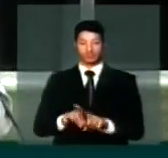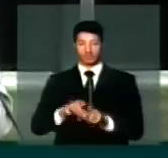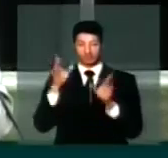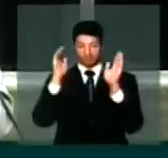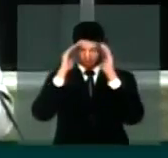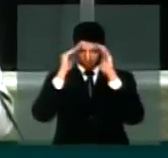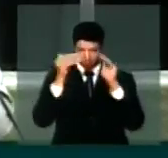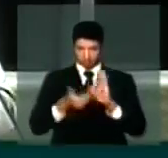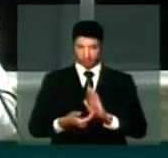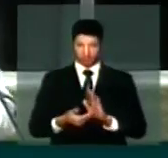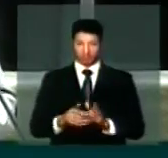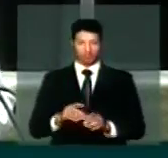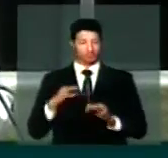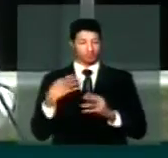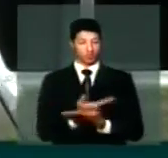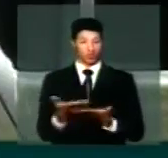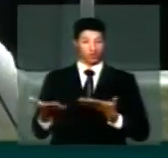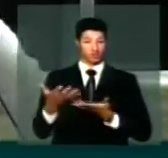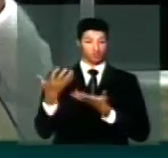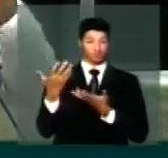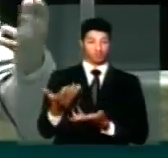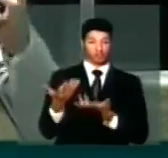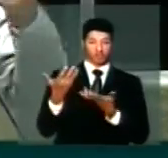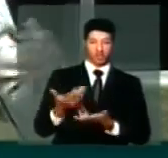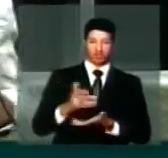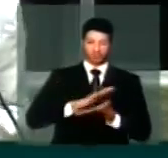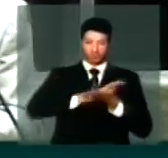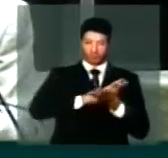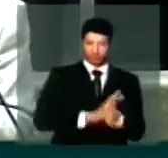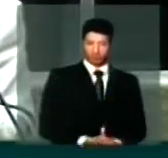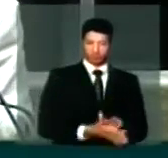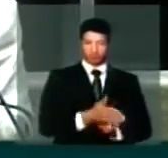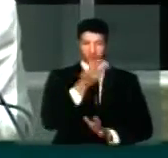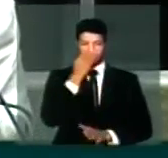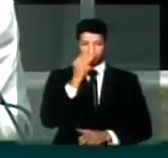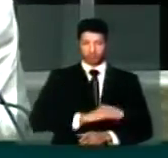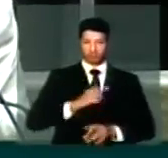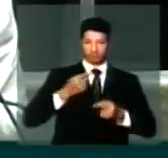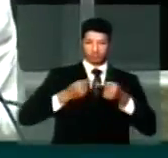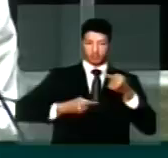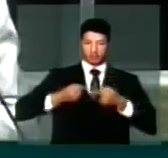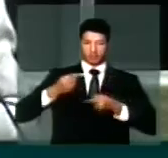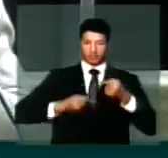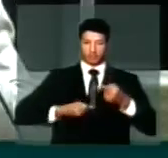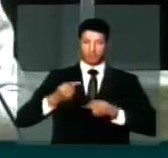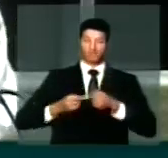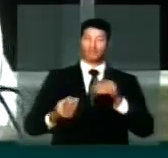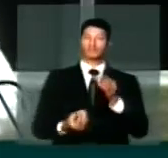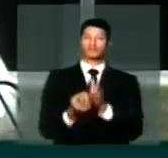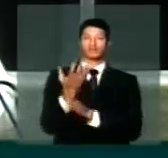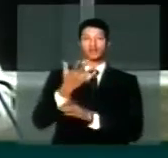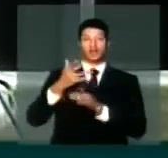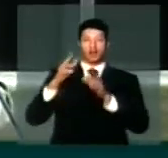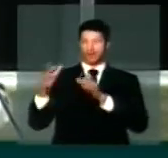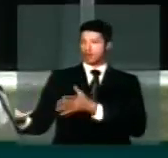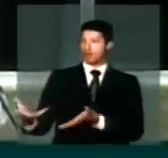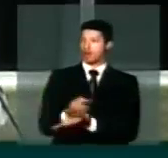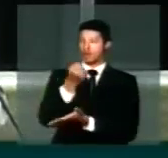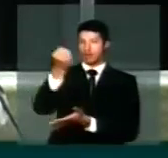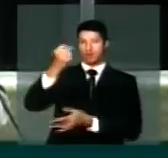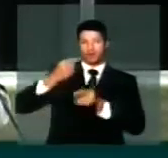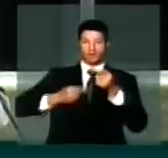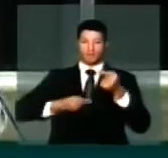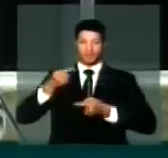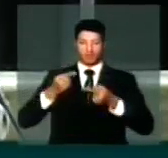monopolista. Todos queremos repudiar a negação da política, produzir o resgate da